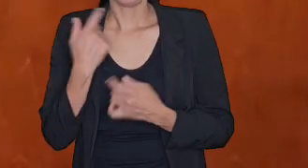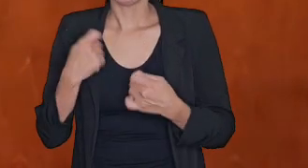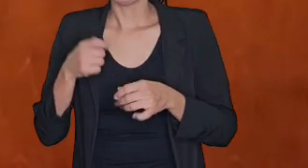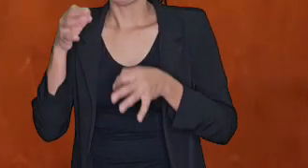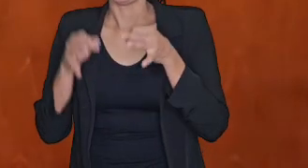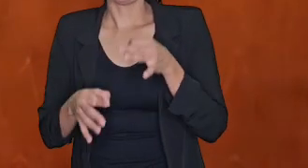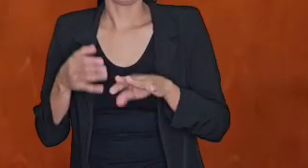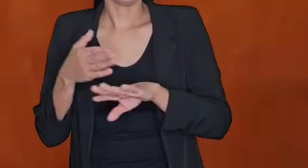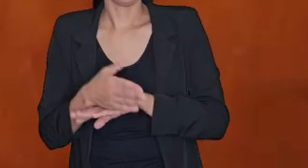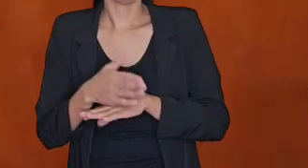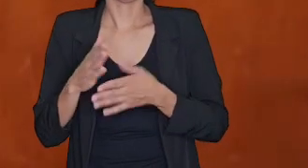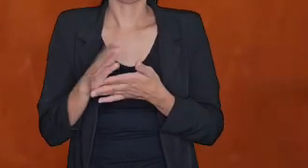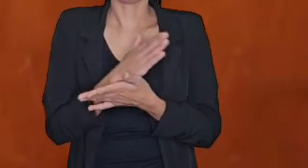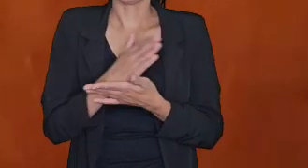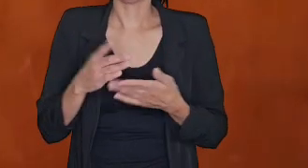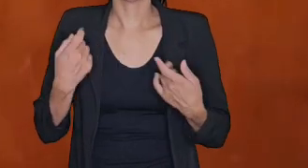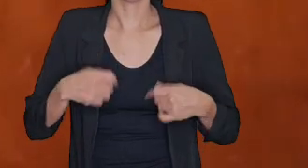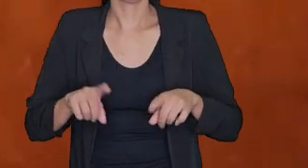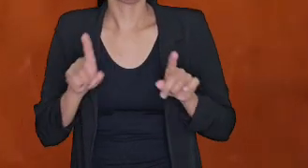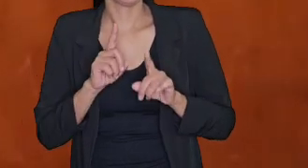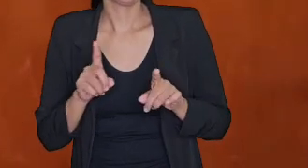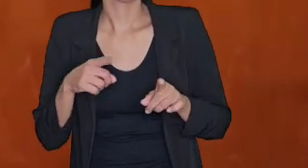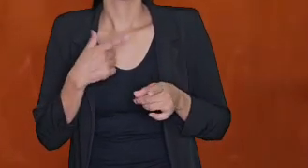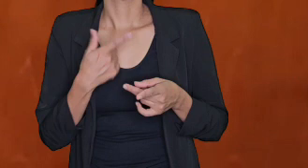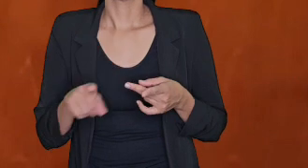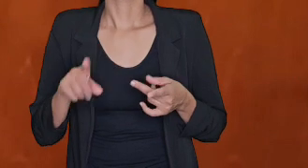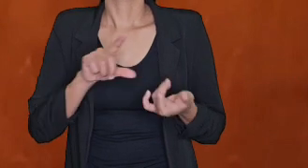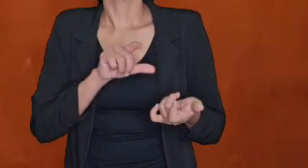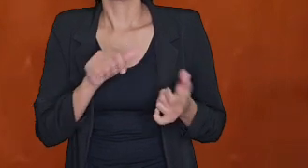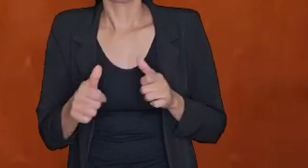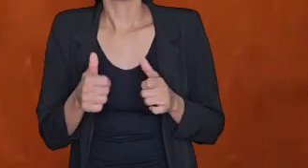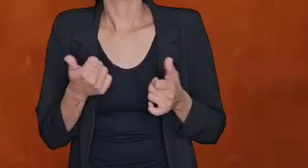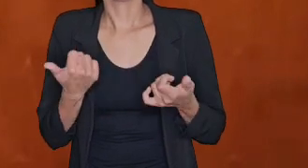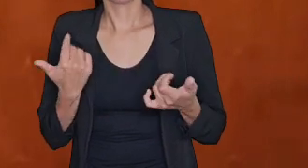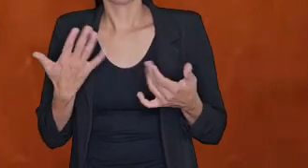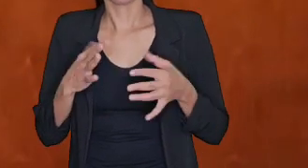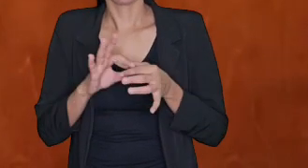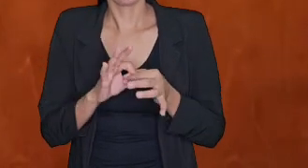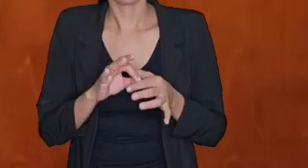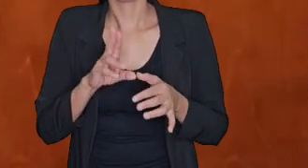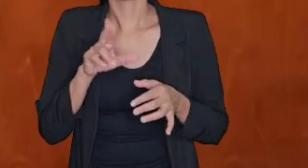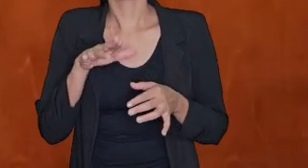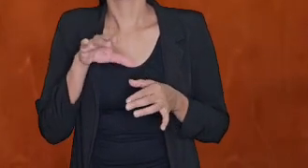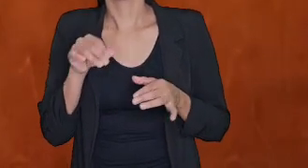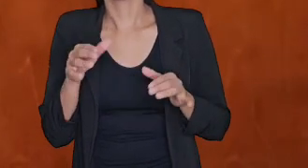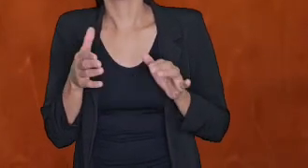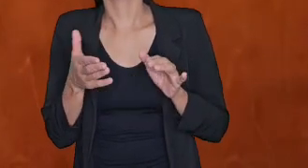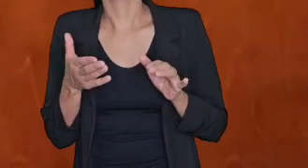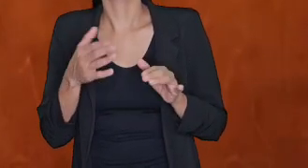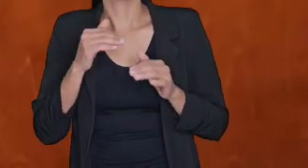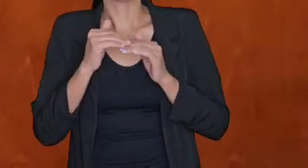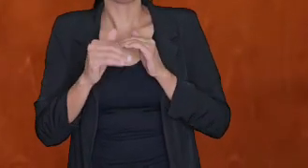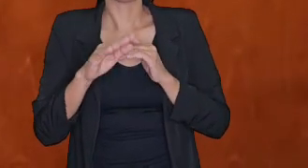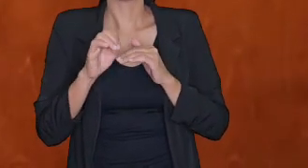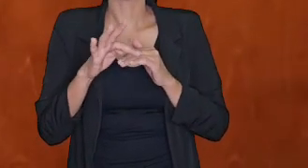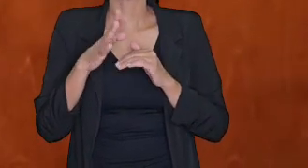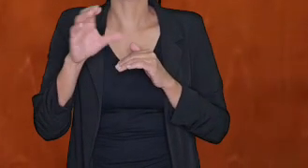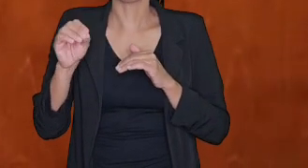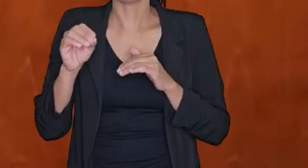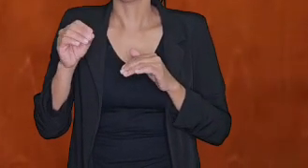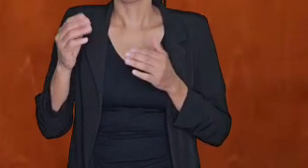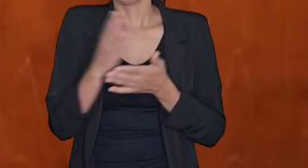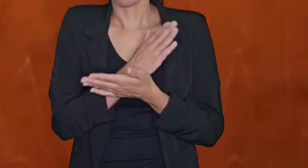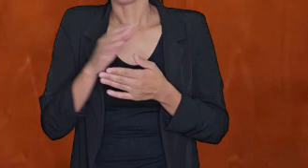diretamente lá, sem a participação judicial em alguns casos. a conversão de união estável, que era realidade em